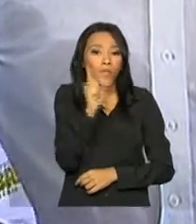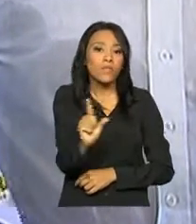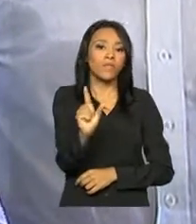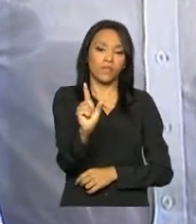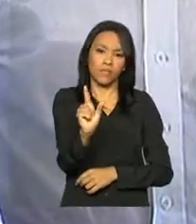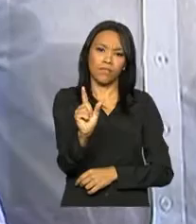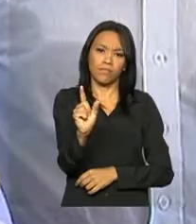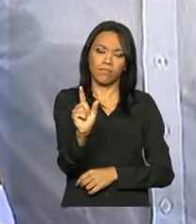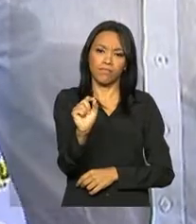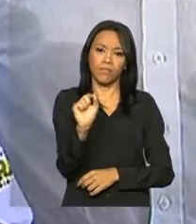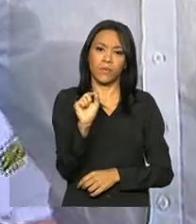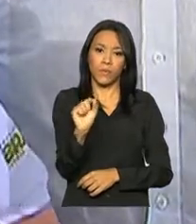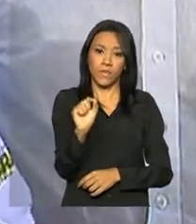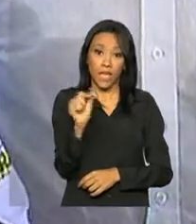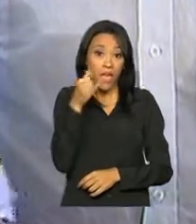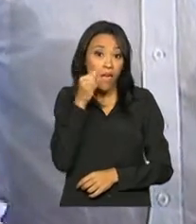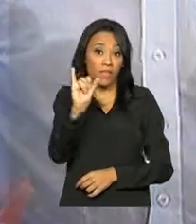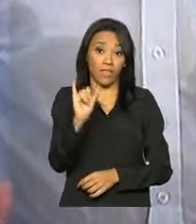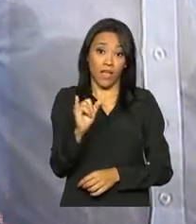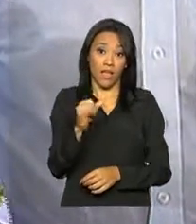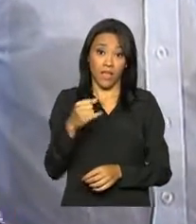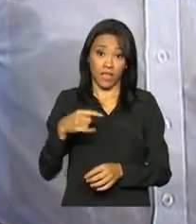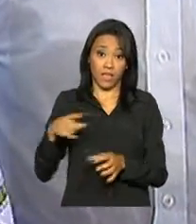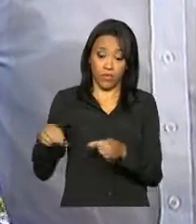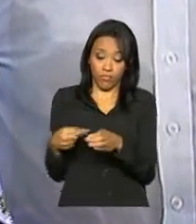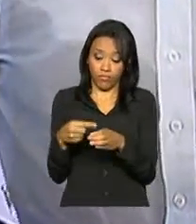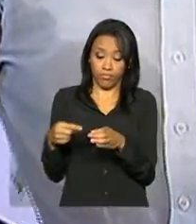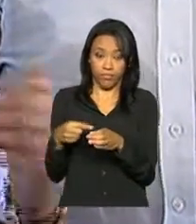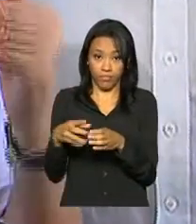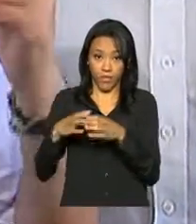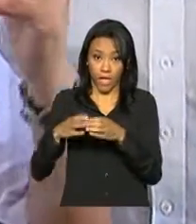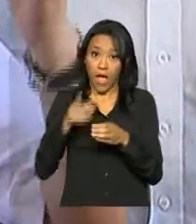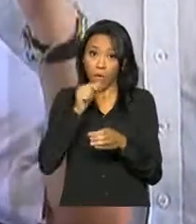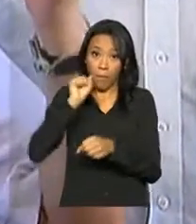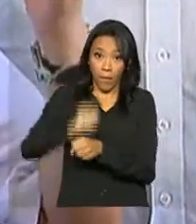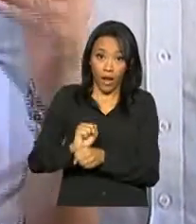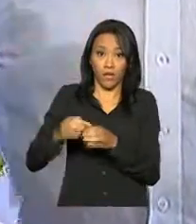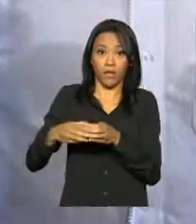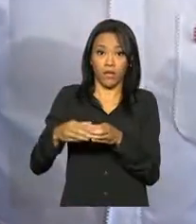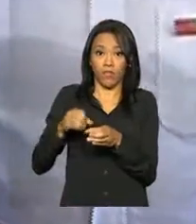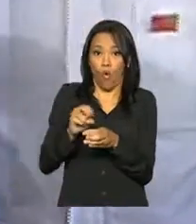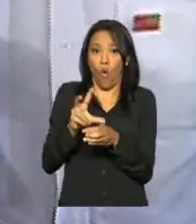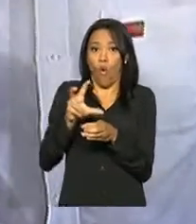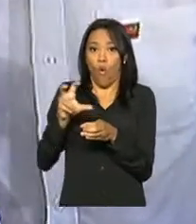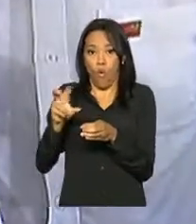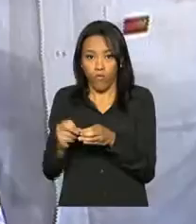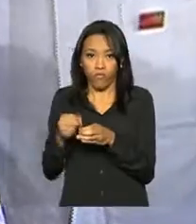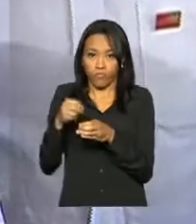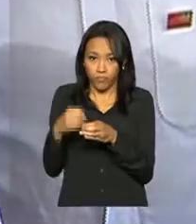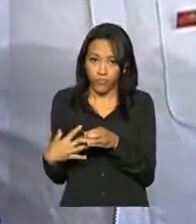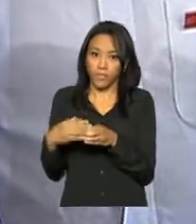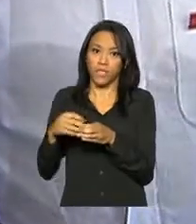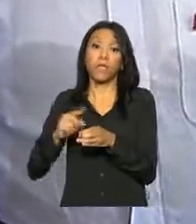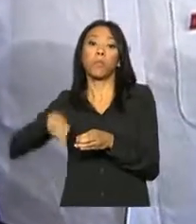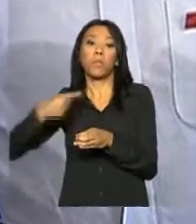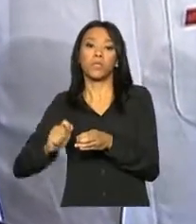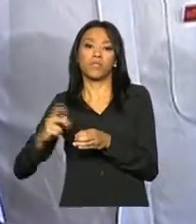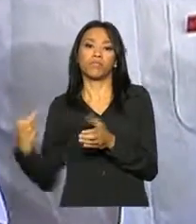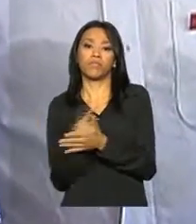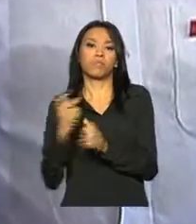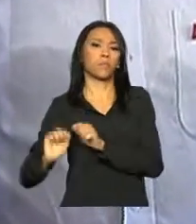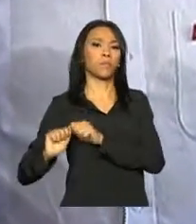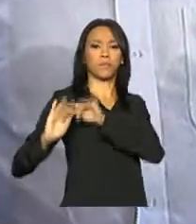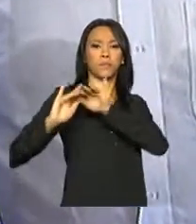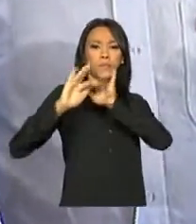impedir que o mosquito nasça que o mosquito ponha seus ovos que o mosquito vire